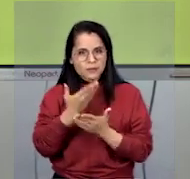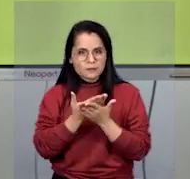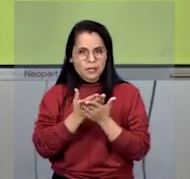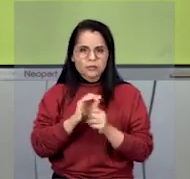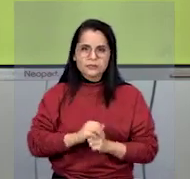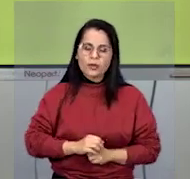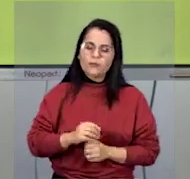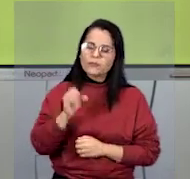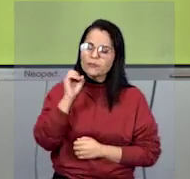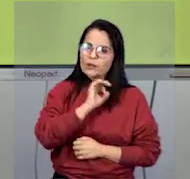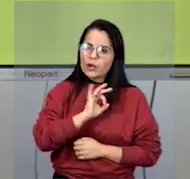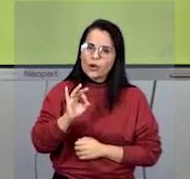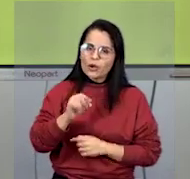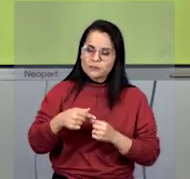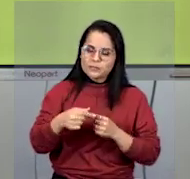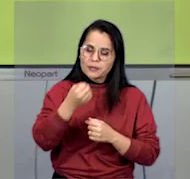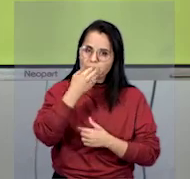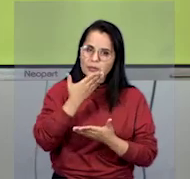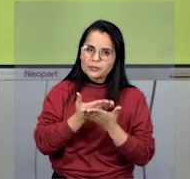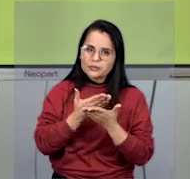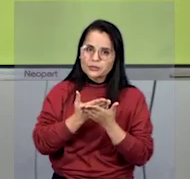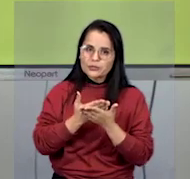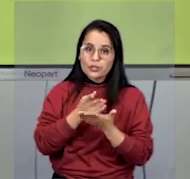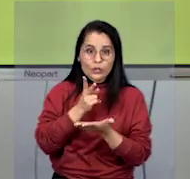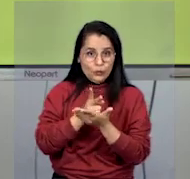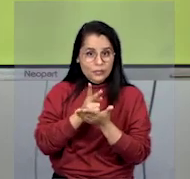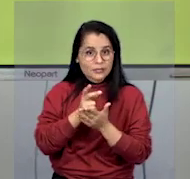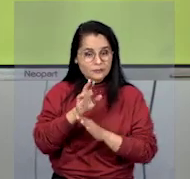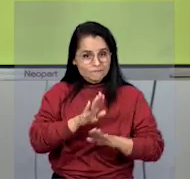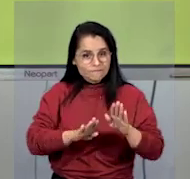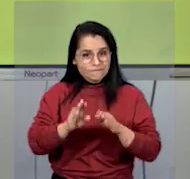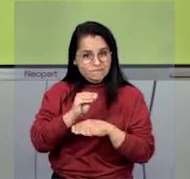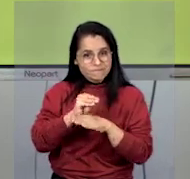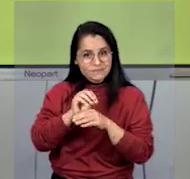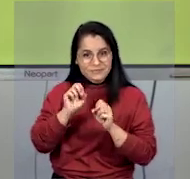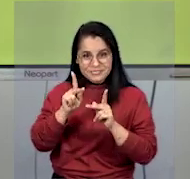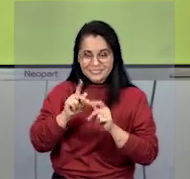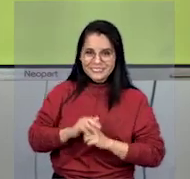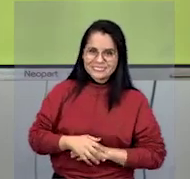próxima aula nossa. Uma ótima semana, bons estudos e continue se cuidando.